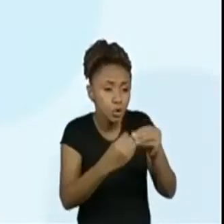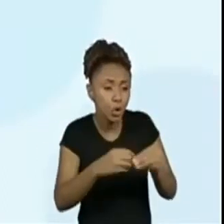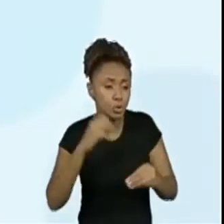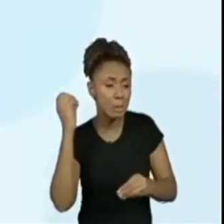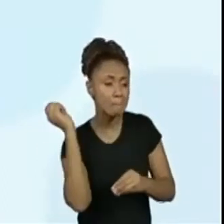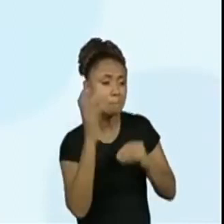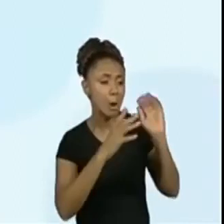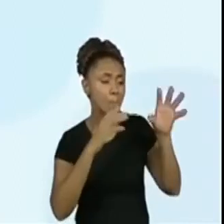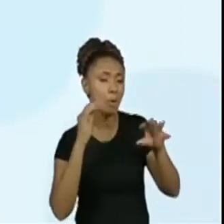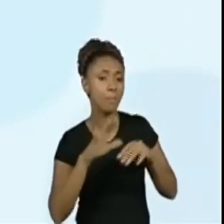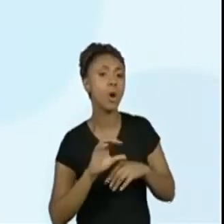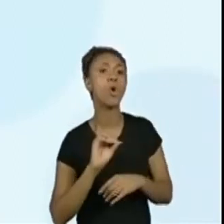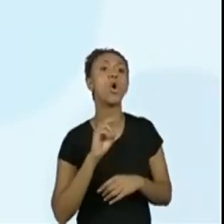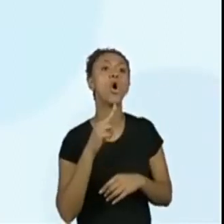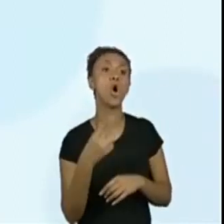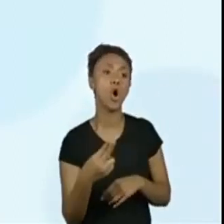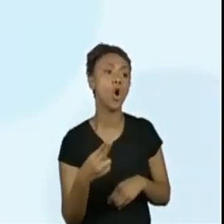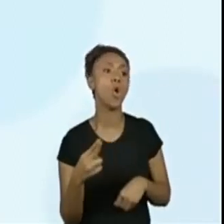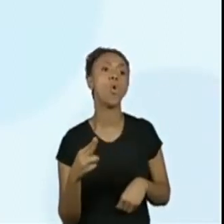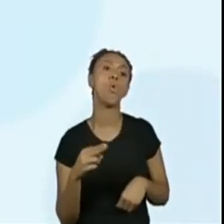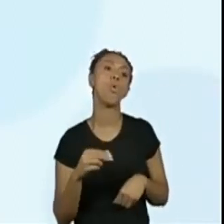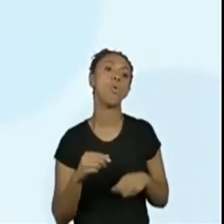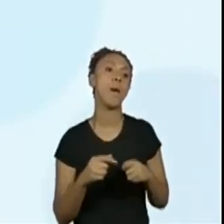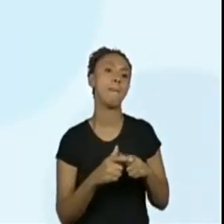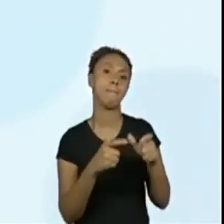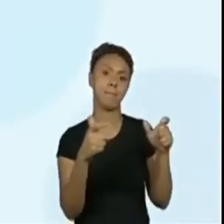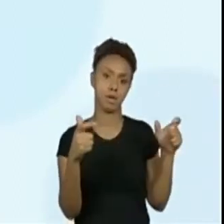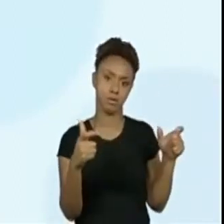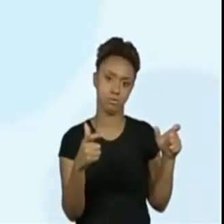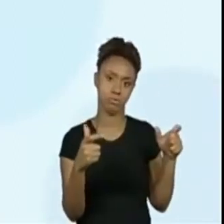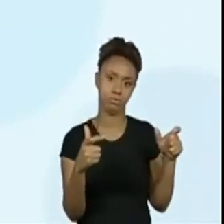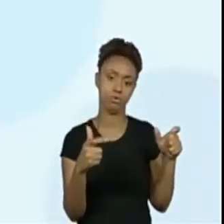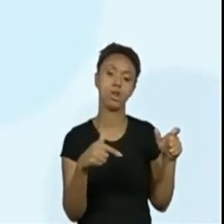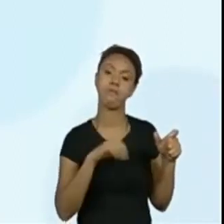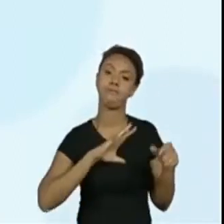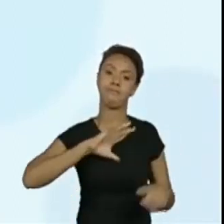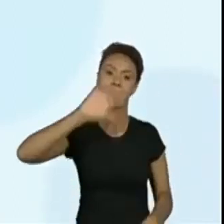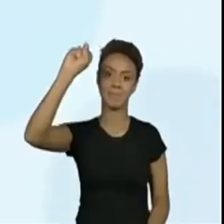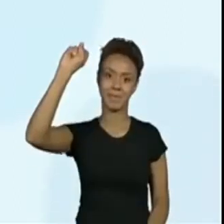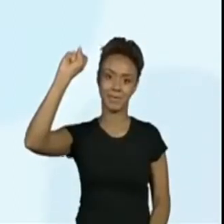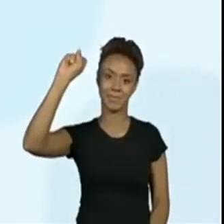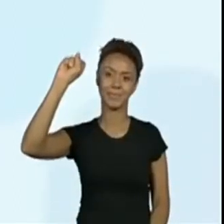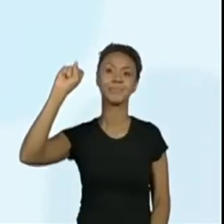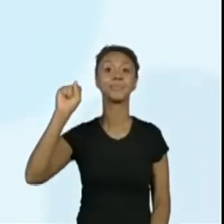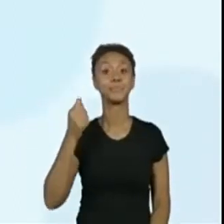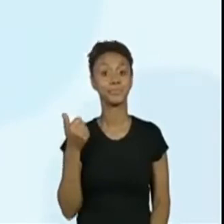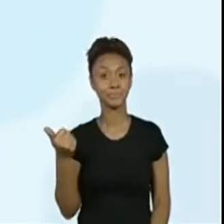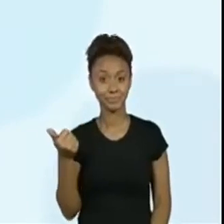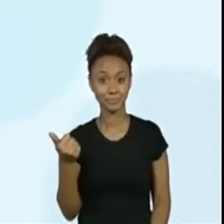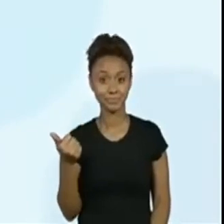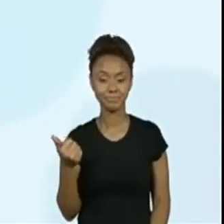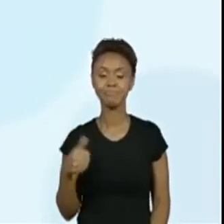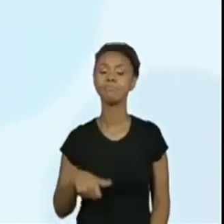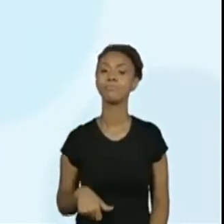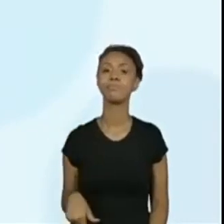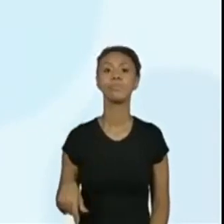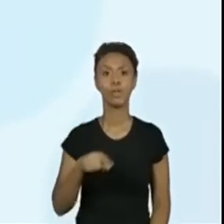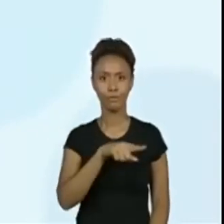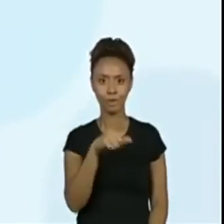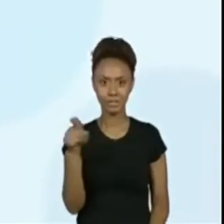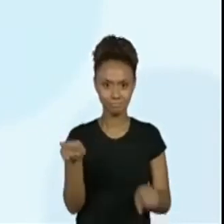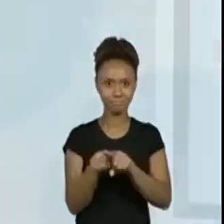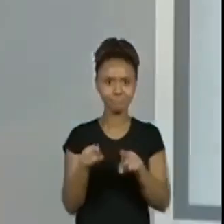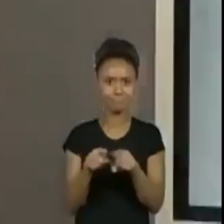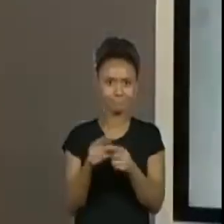adversários ou o maior número deles. Tudo bem? É desta maneira que vocês brincam